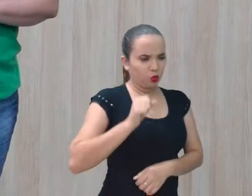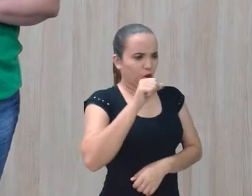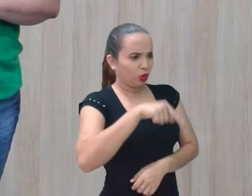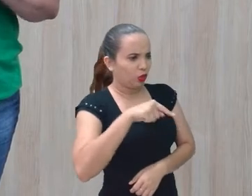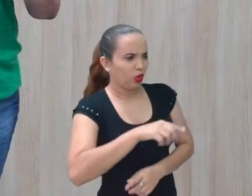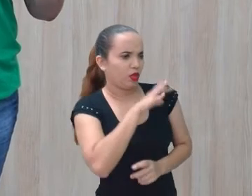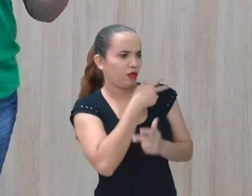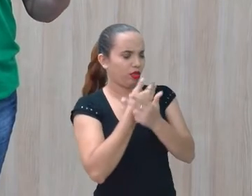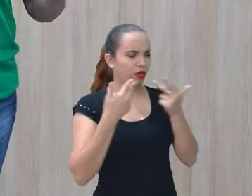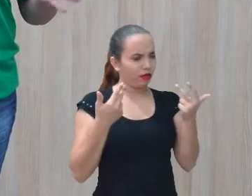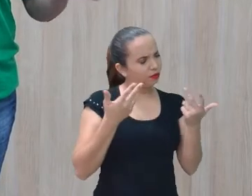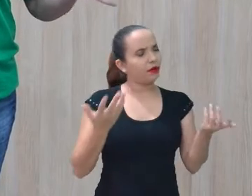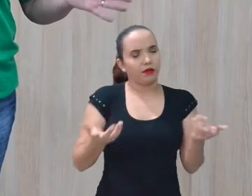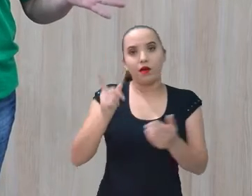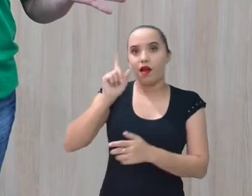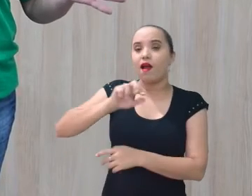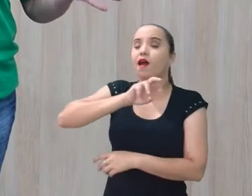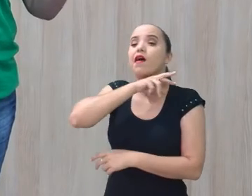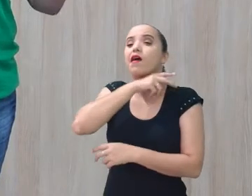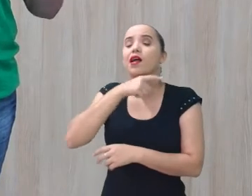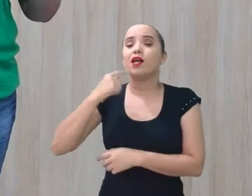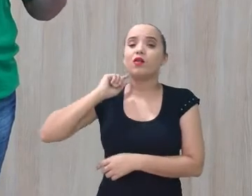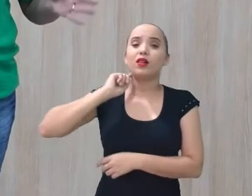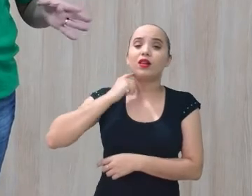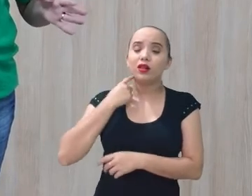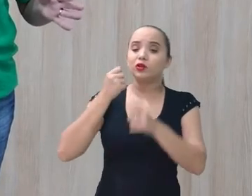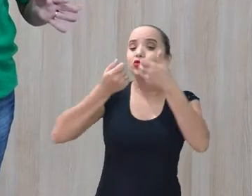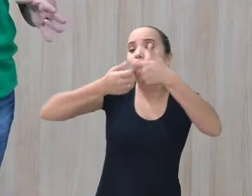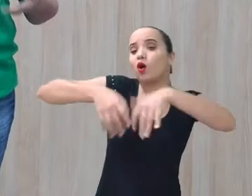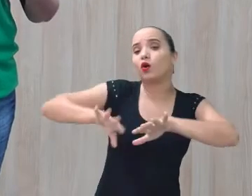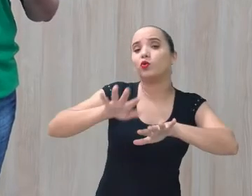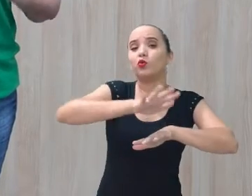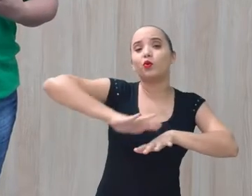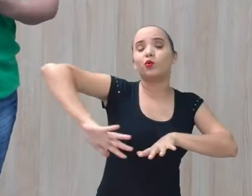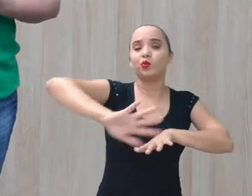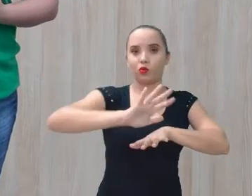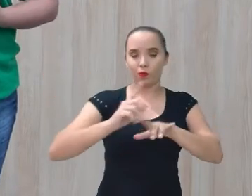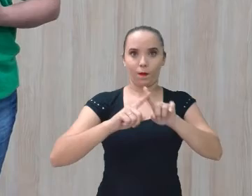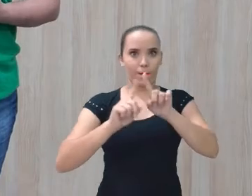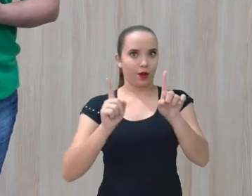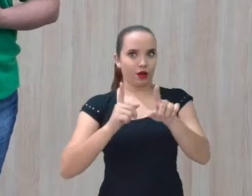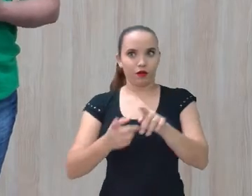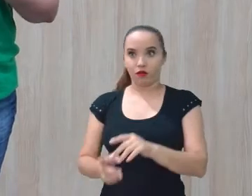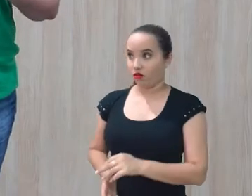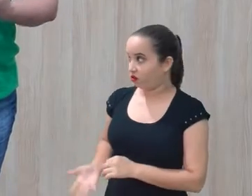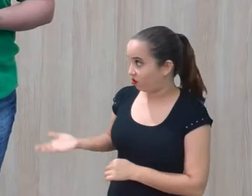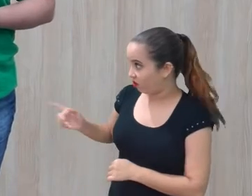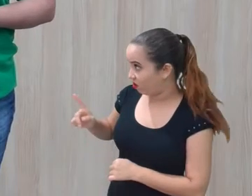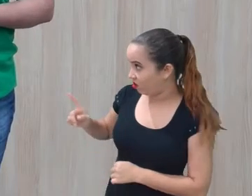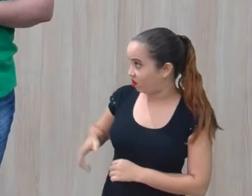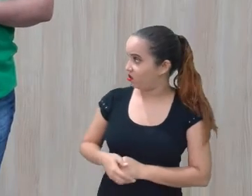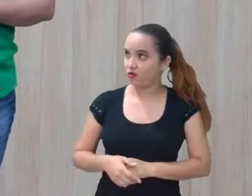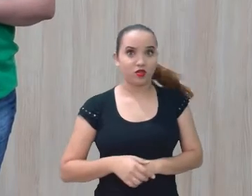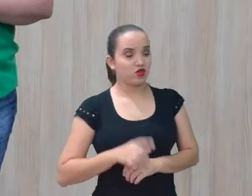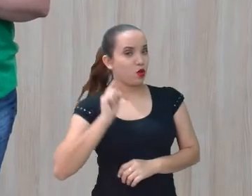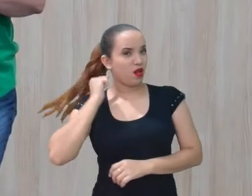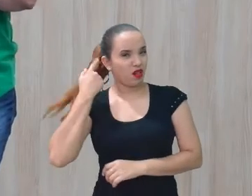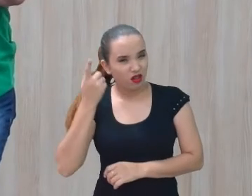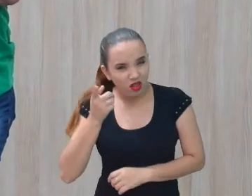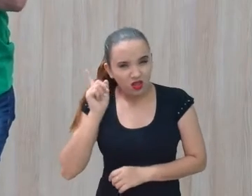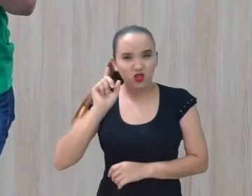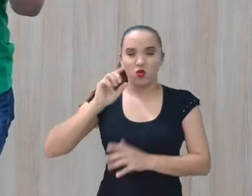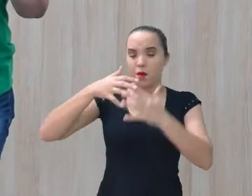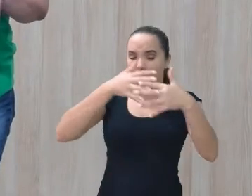é? É um lixo natural, dali daquele espaço. Mas o lixo, pneu, garrafas, né?